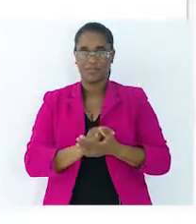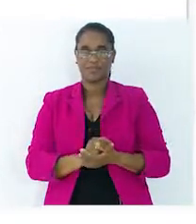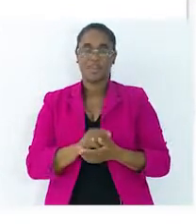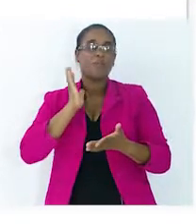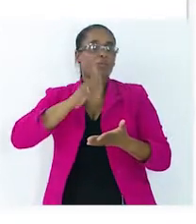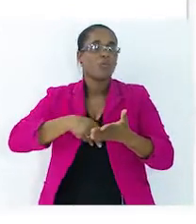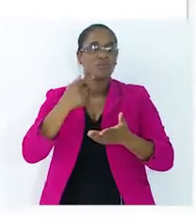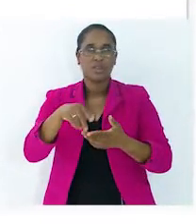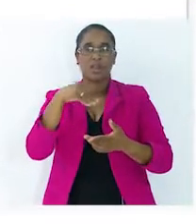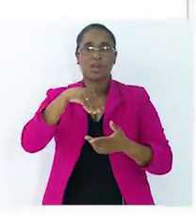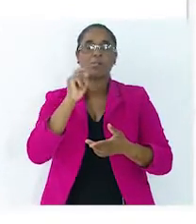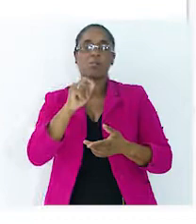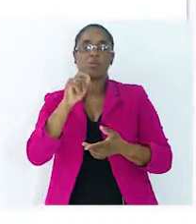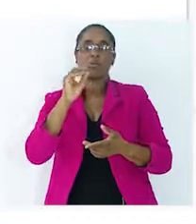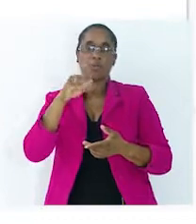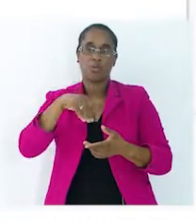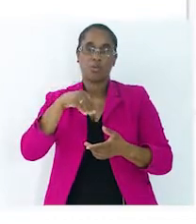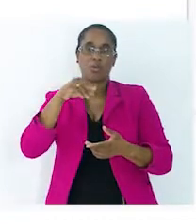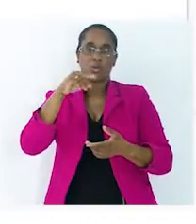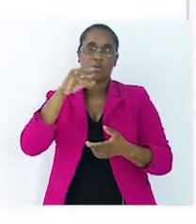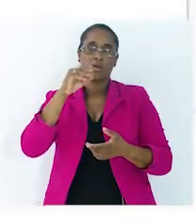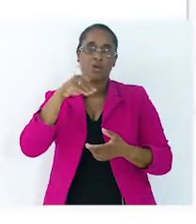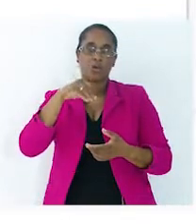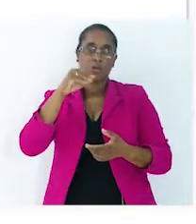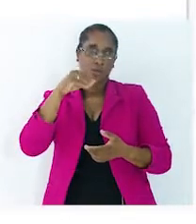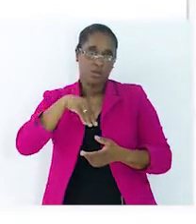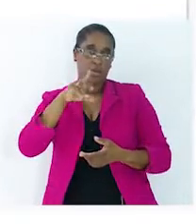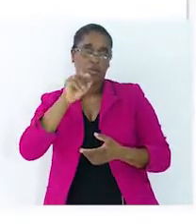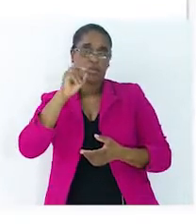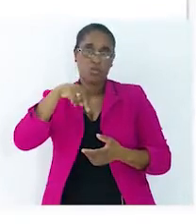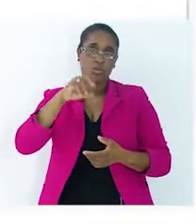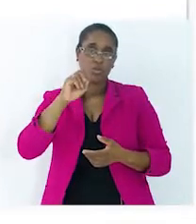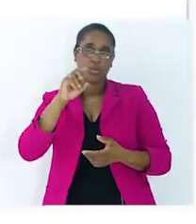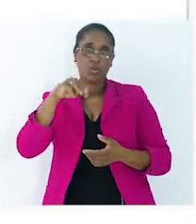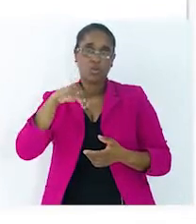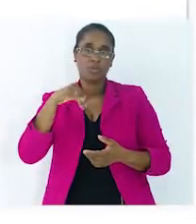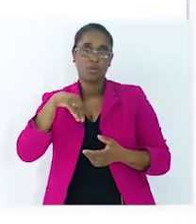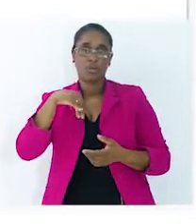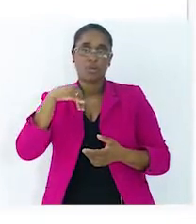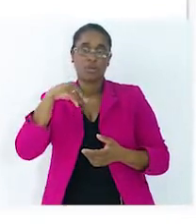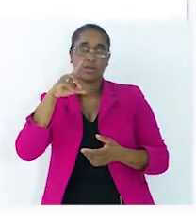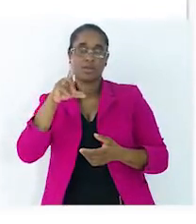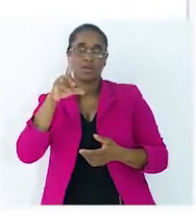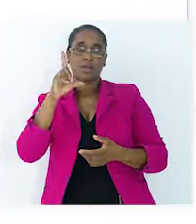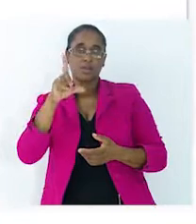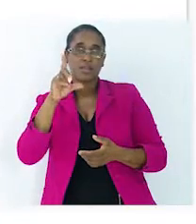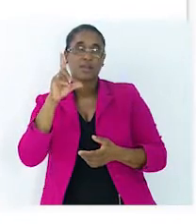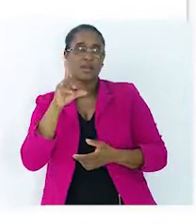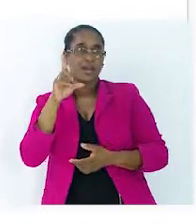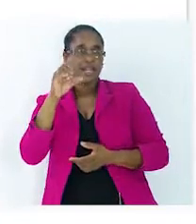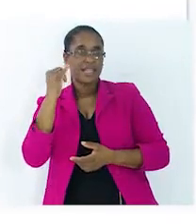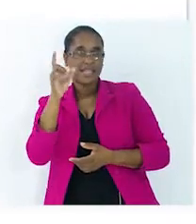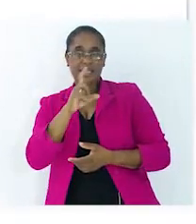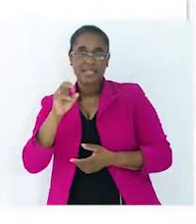a pronominalização. Temos a pronominalização pronominal recíproca, que é aquela parte onde nós